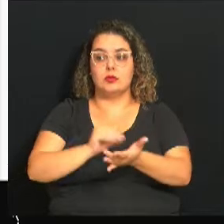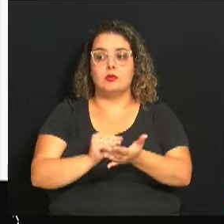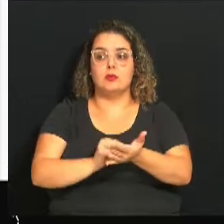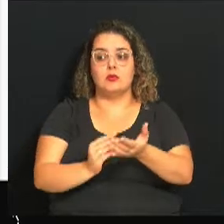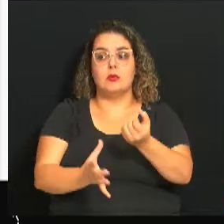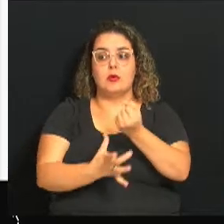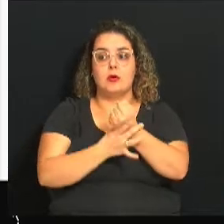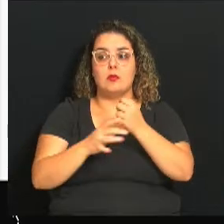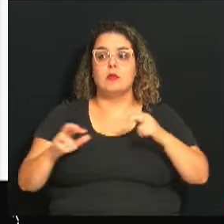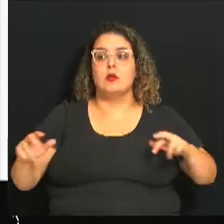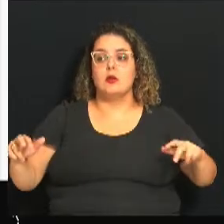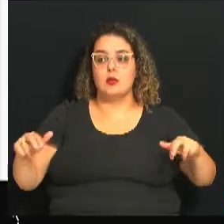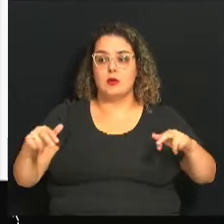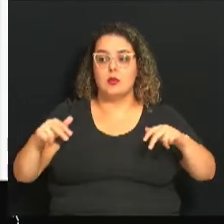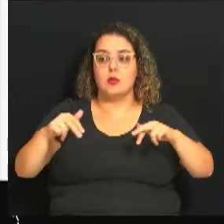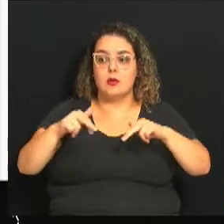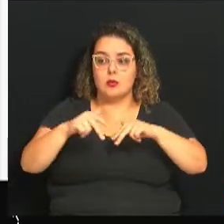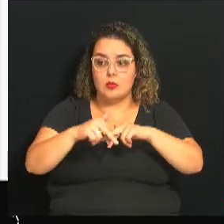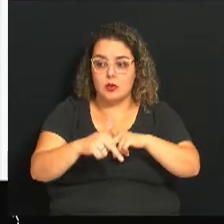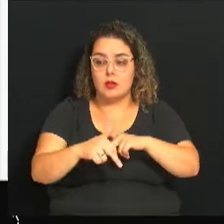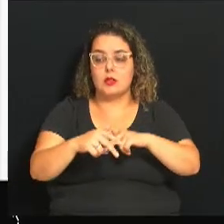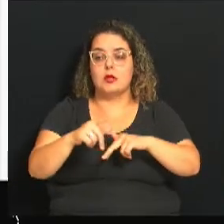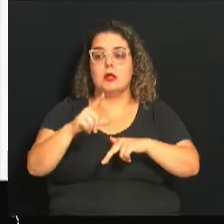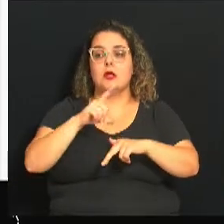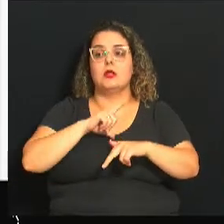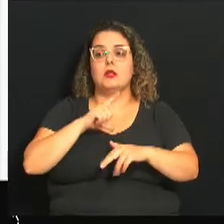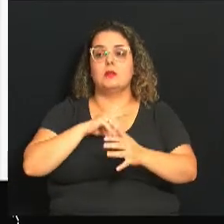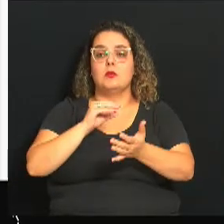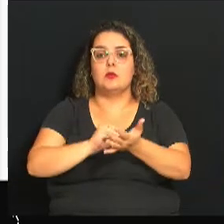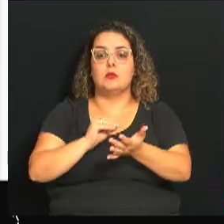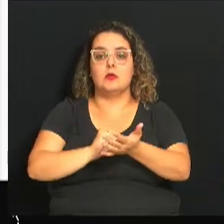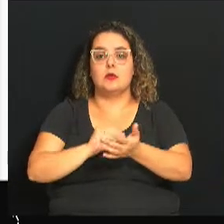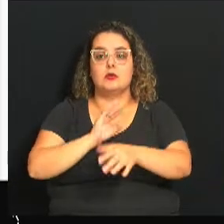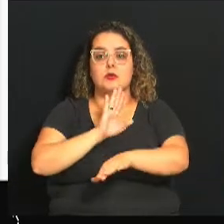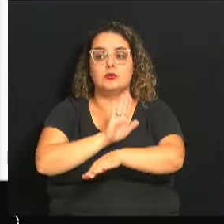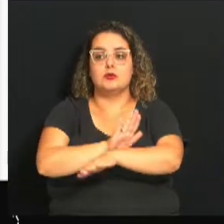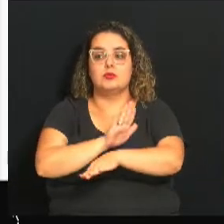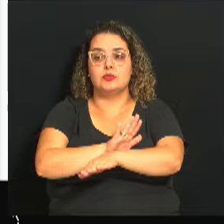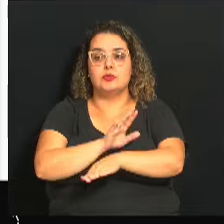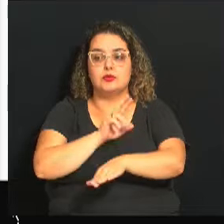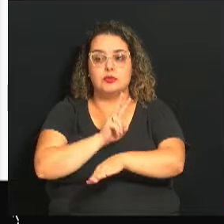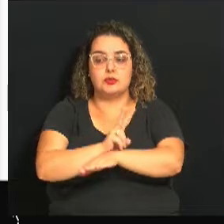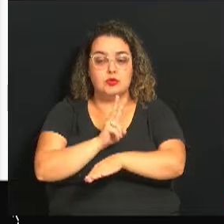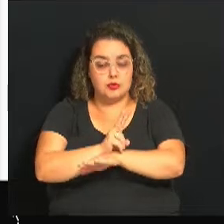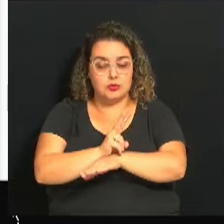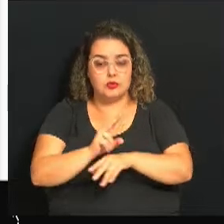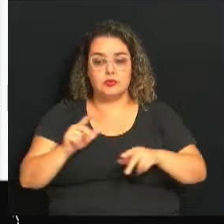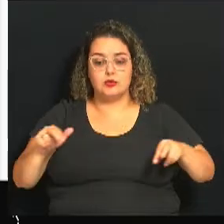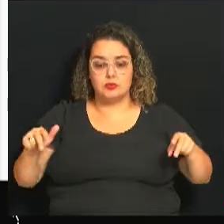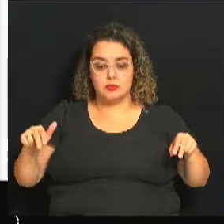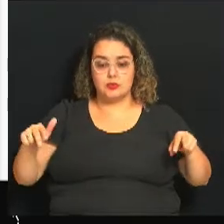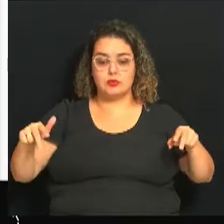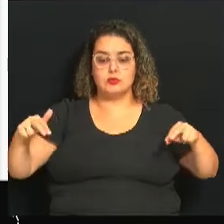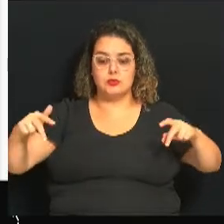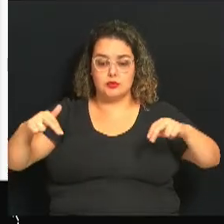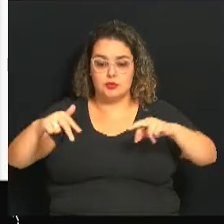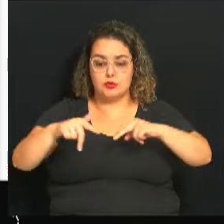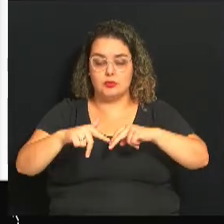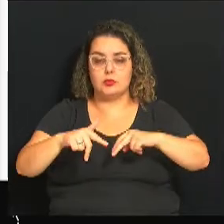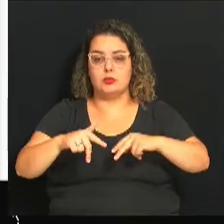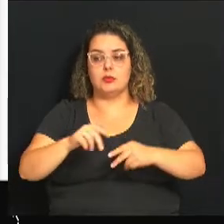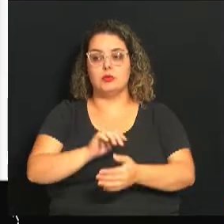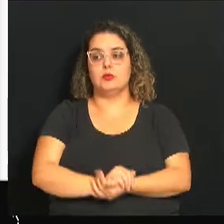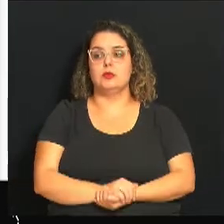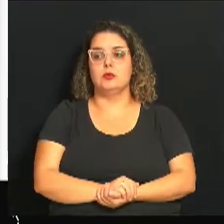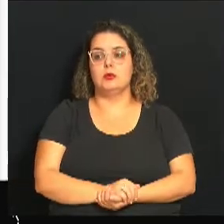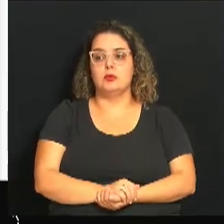pelo centro. Nós temos uma falta de cuidado com o pedestre, justamente pelas calçadas mais estreitas, né? Tenham